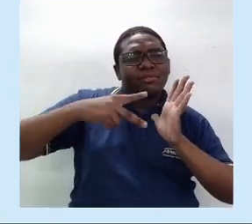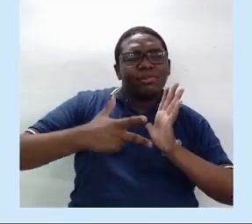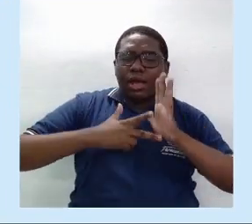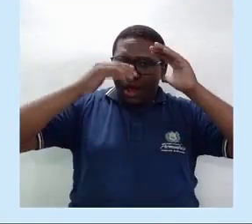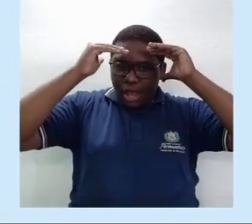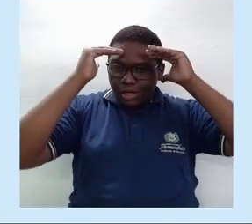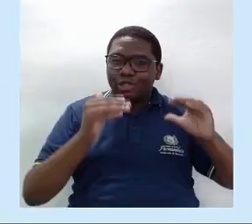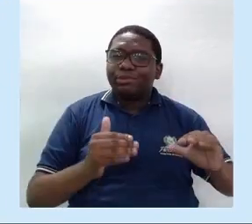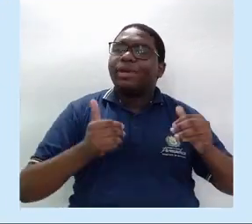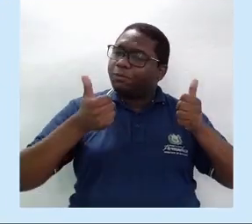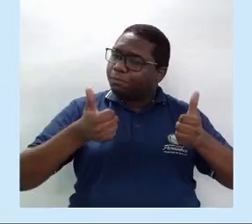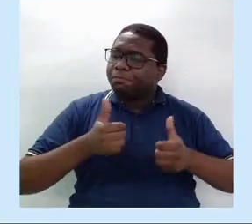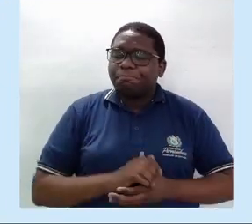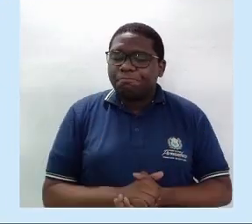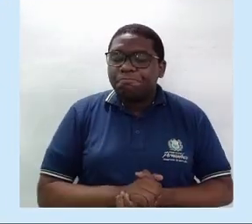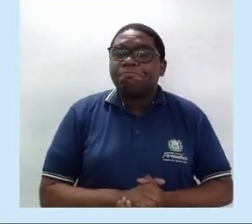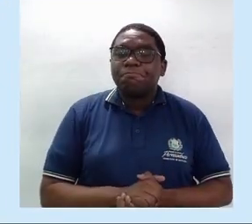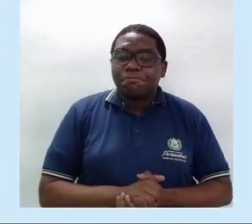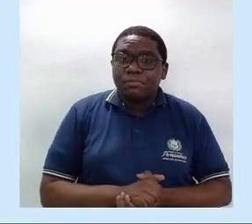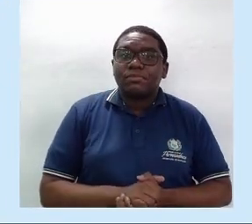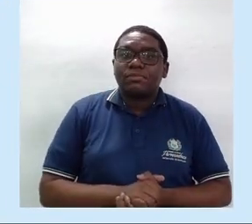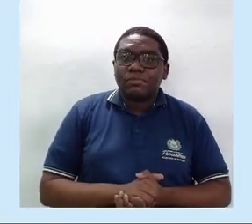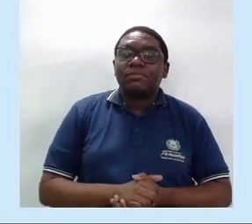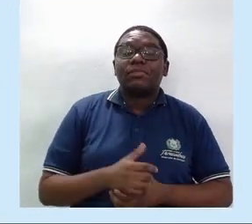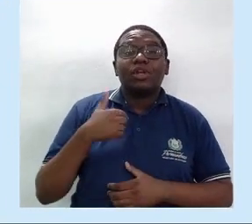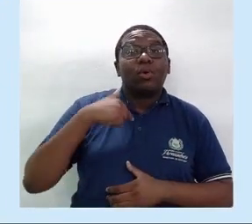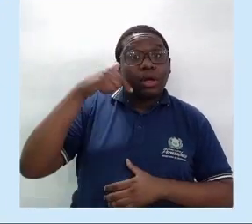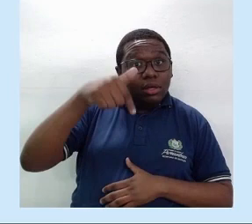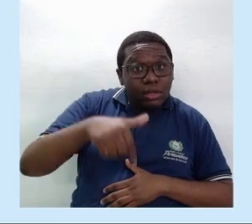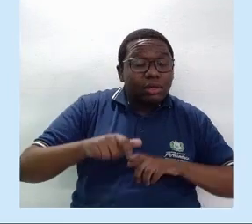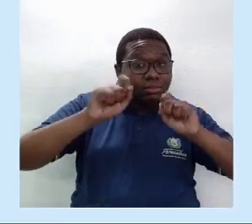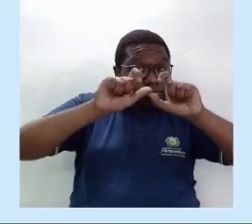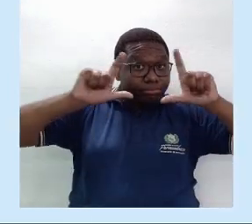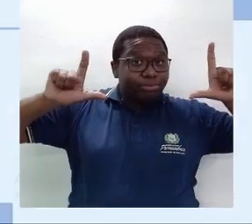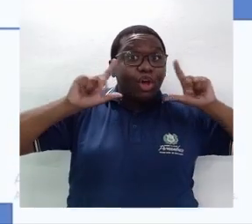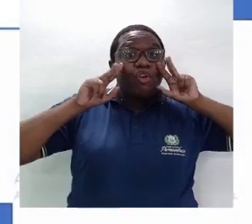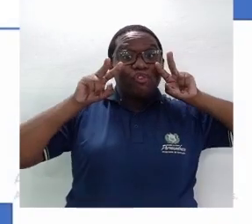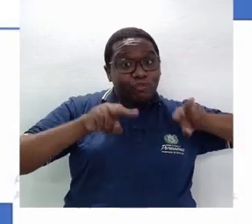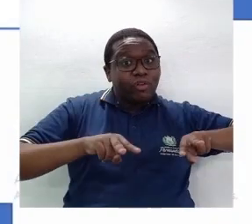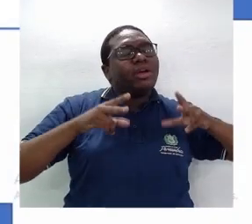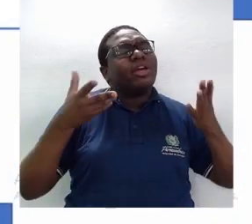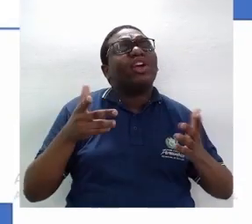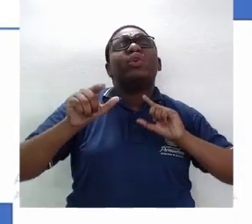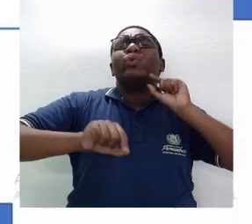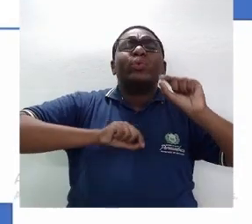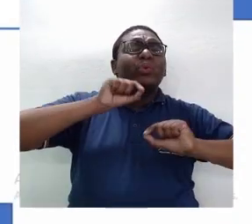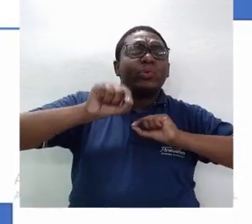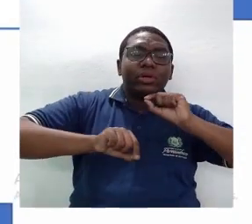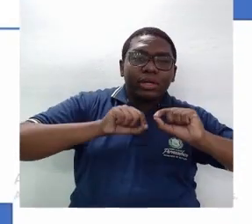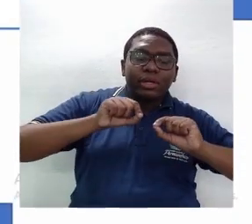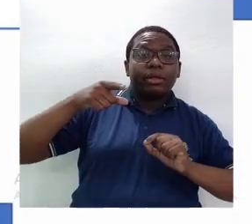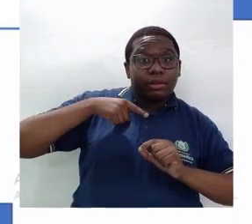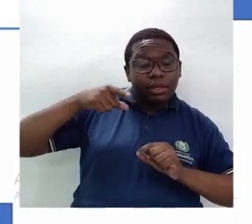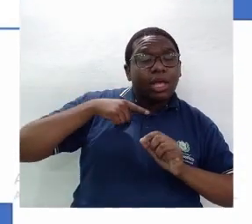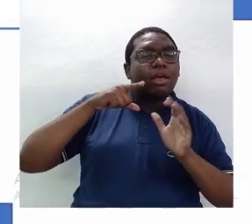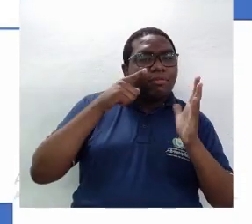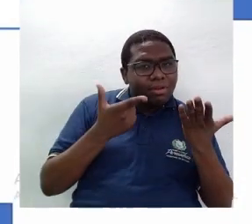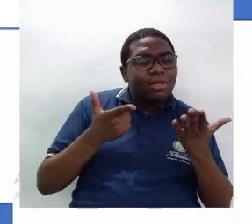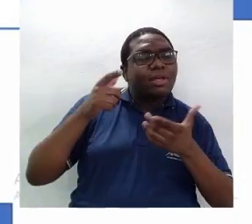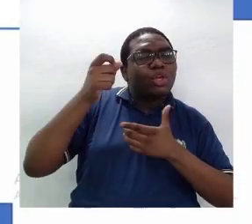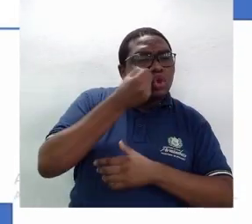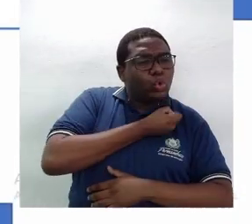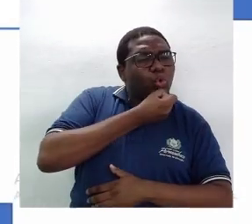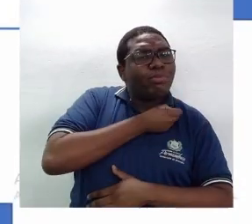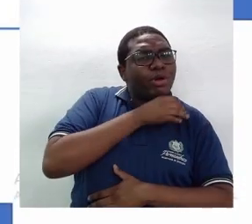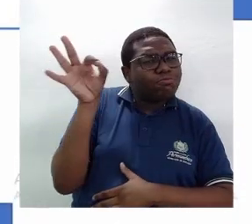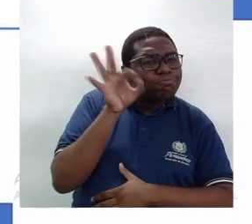respeito. Vamos lá. Então, trago para vocês na tela a seguinte questão. Segundo o censo 2010